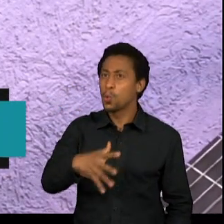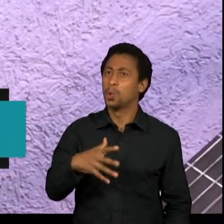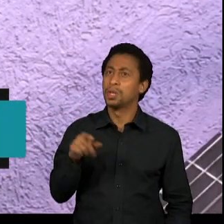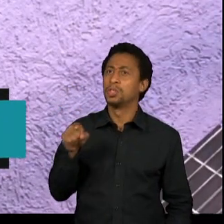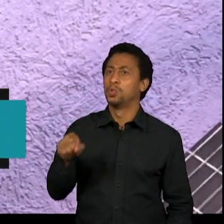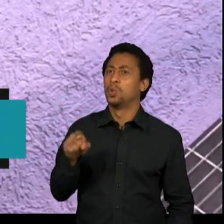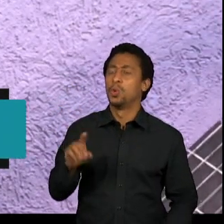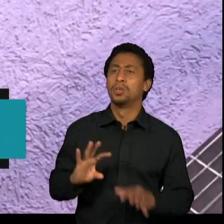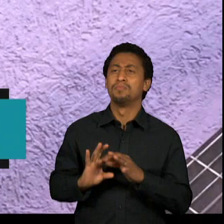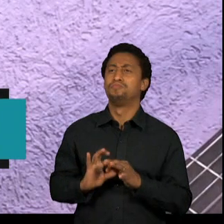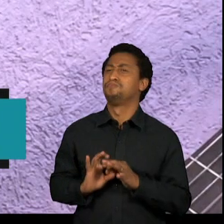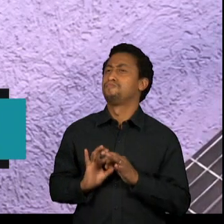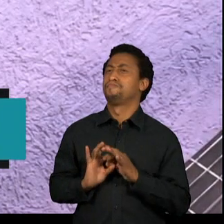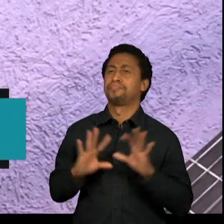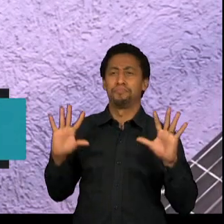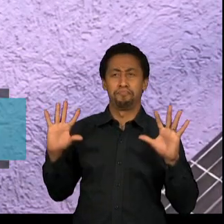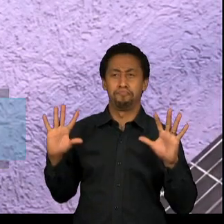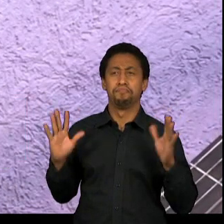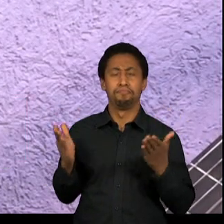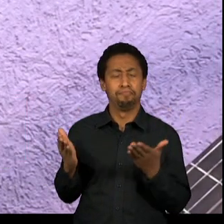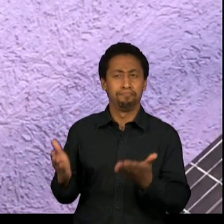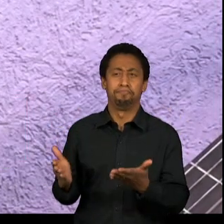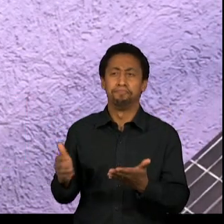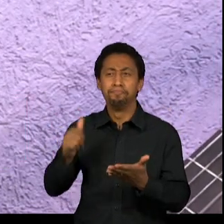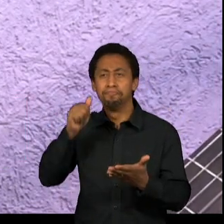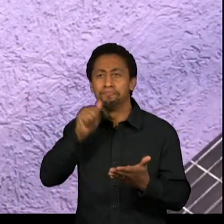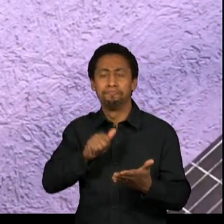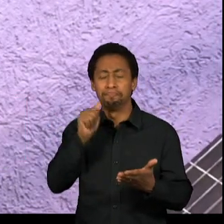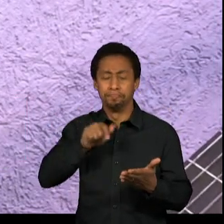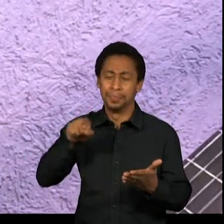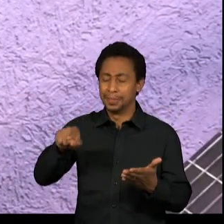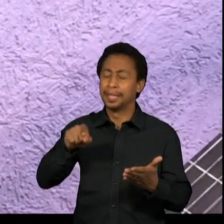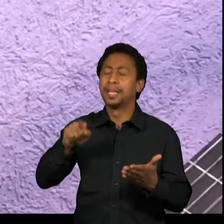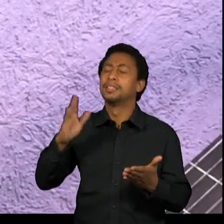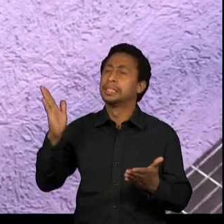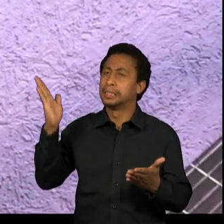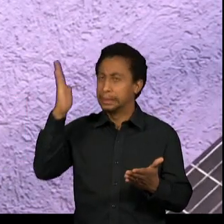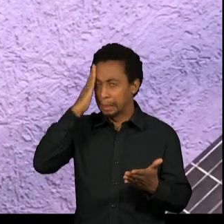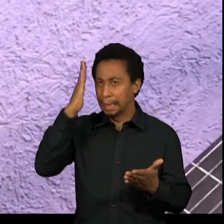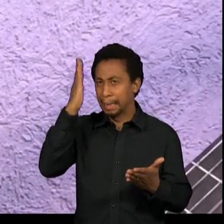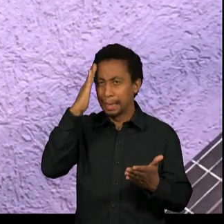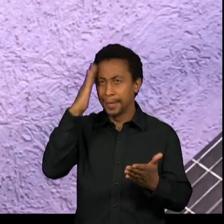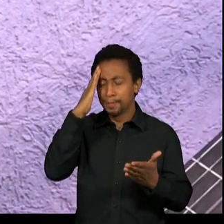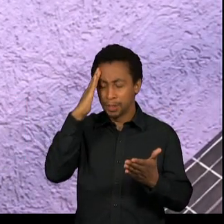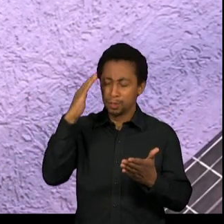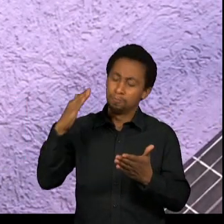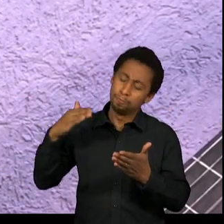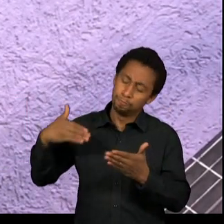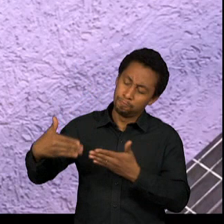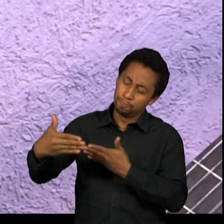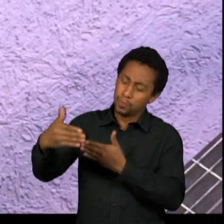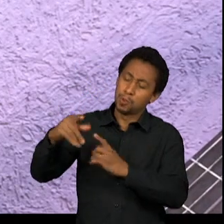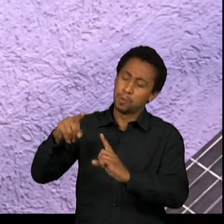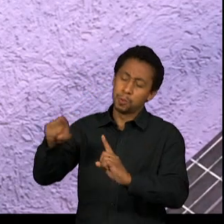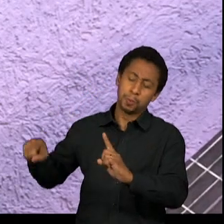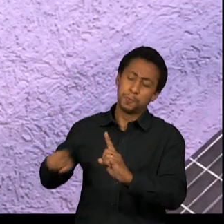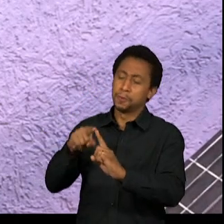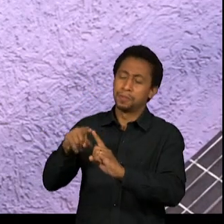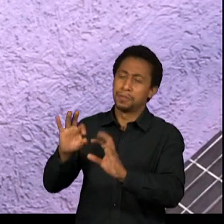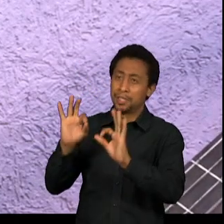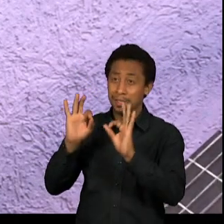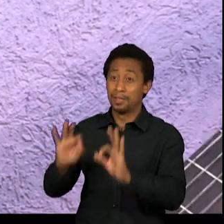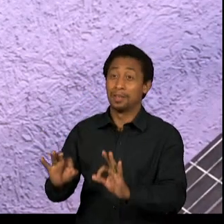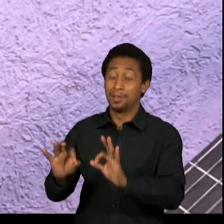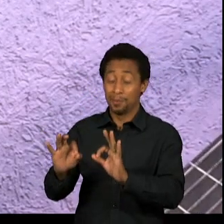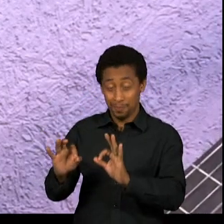desprendida, uma mulher sabendo o que queria, fez a gente mergulhar